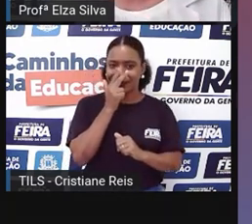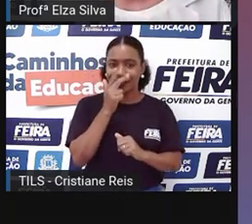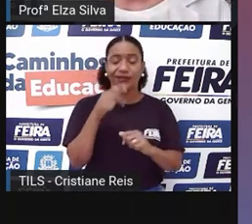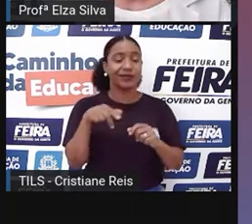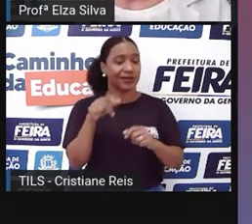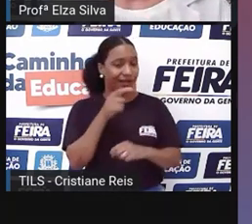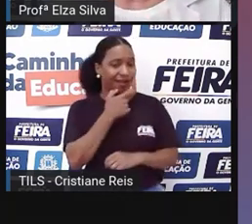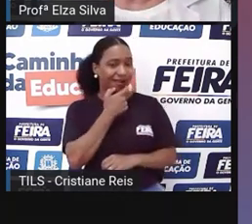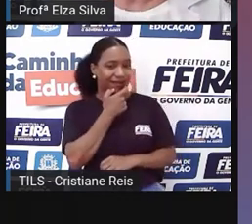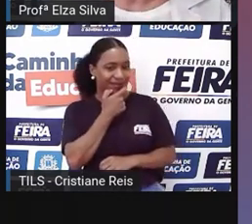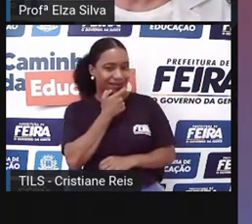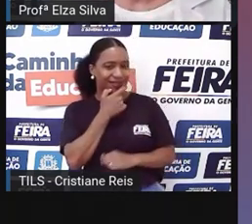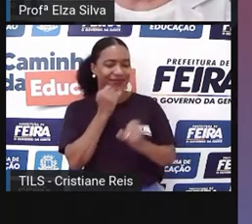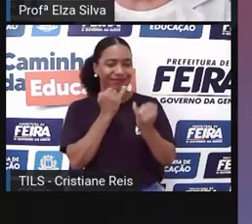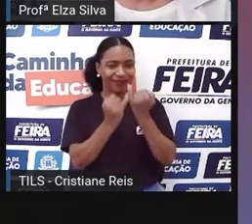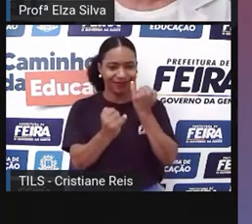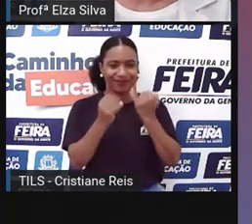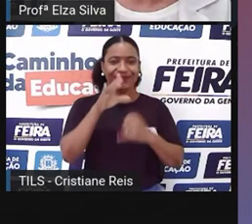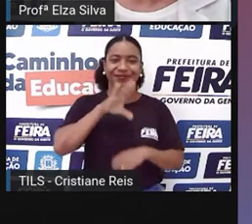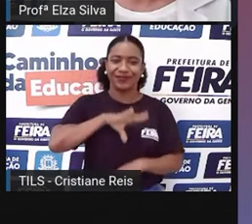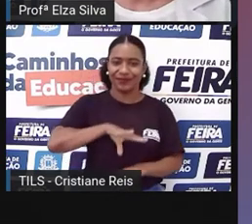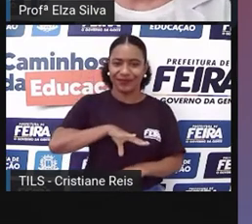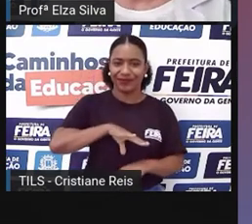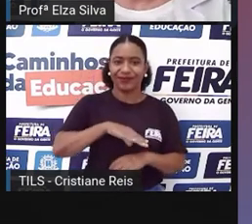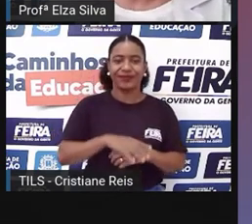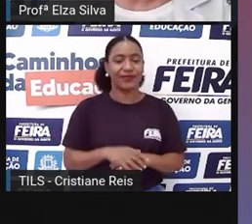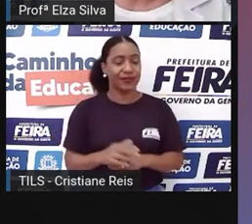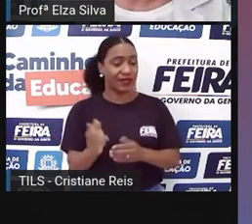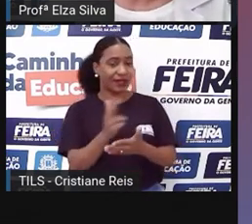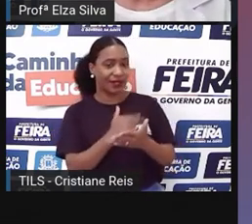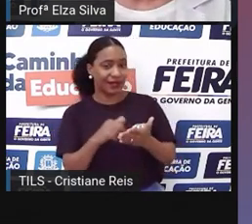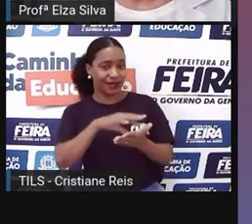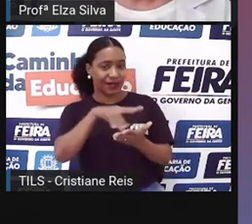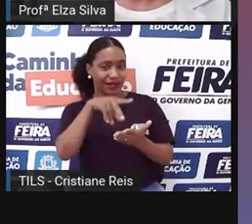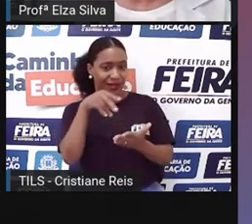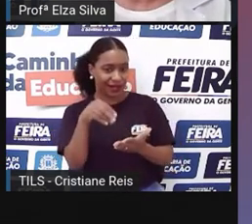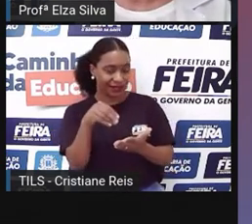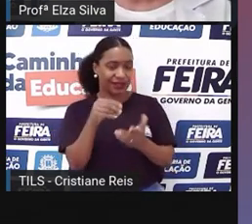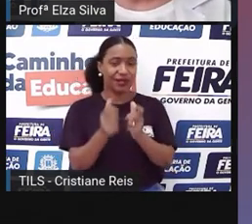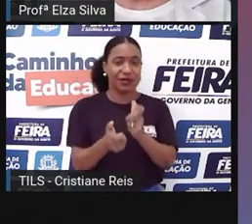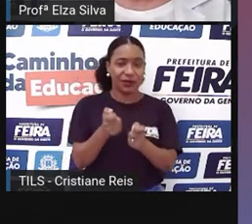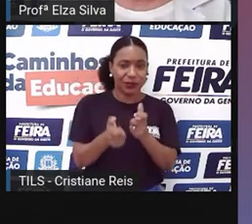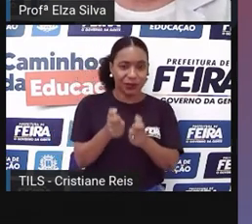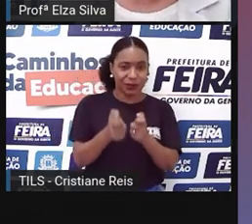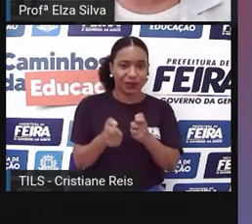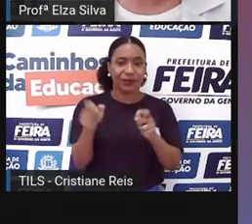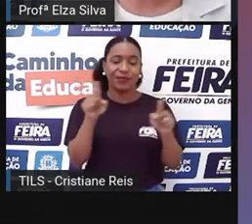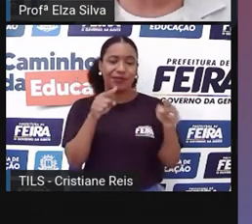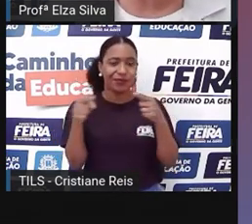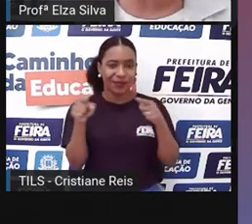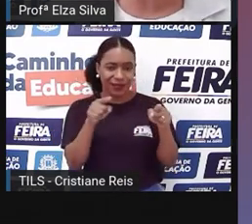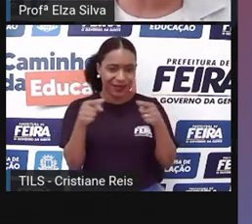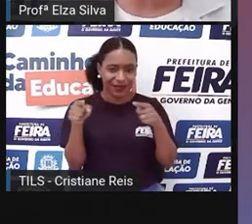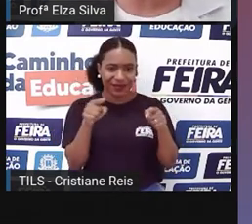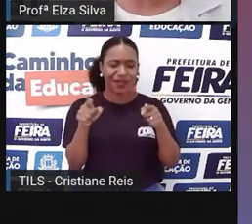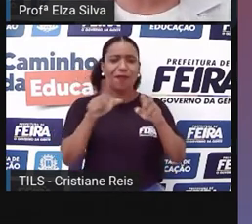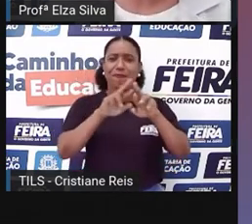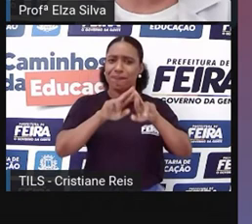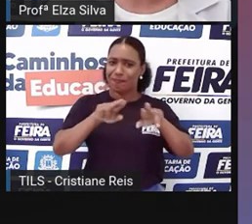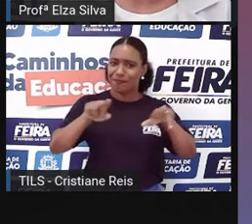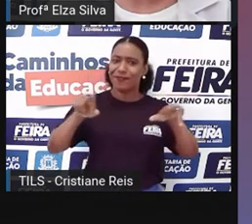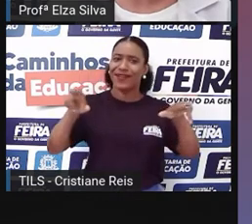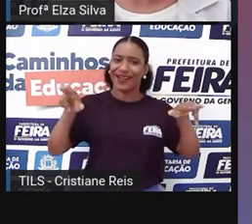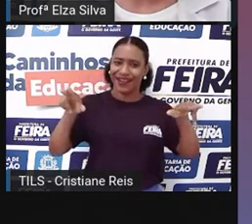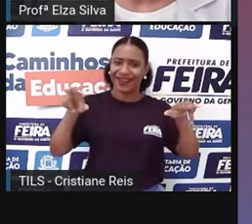inglês. Arts, games, music, nature. Veja quantas cognatas aparecem